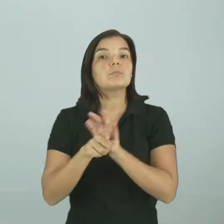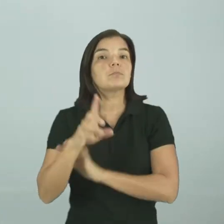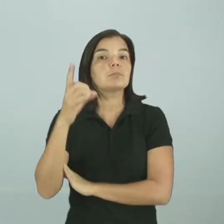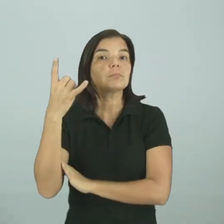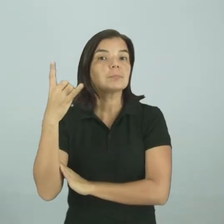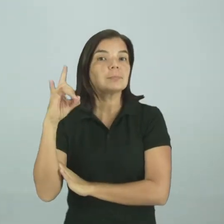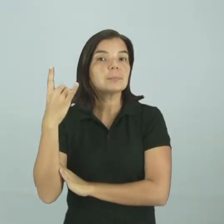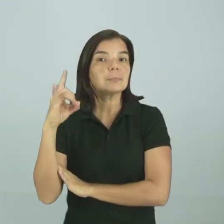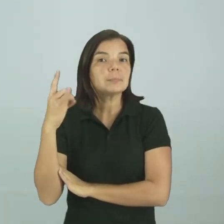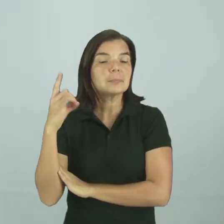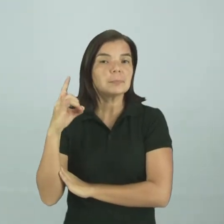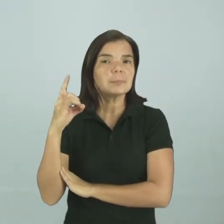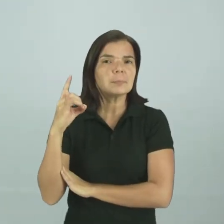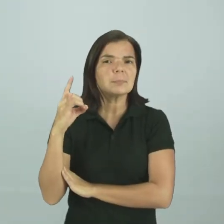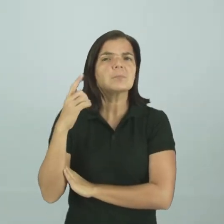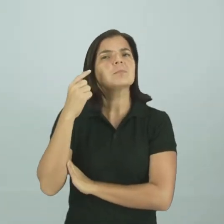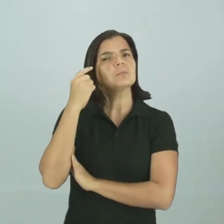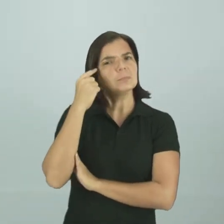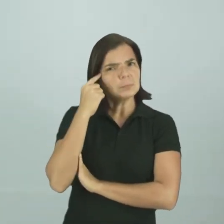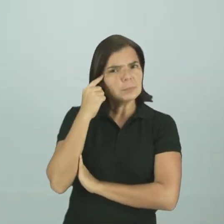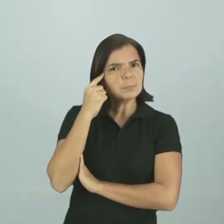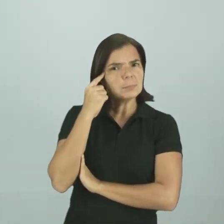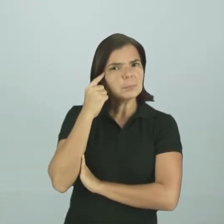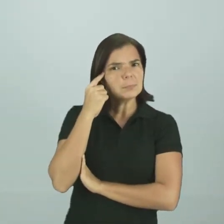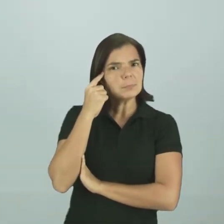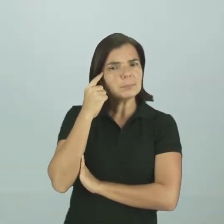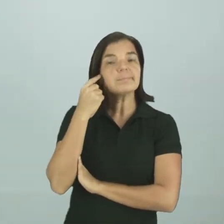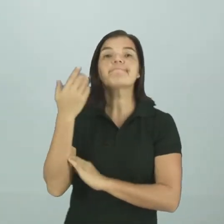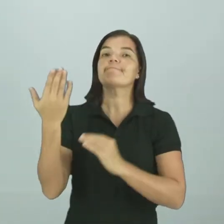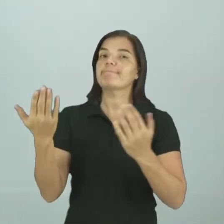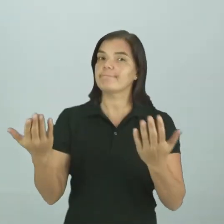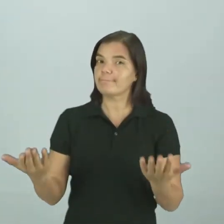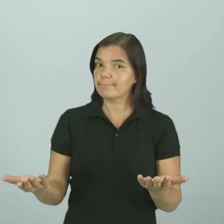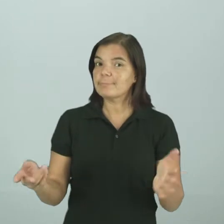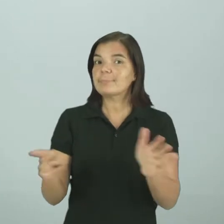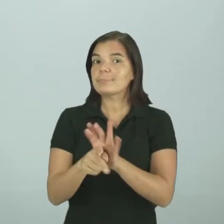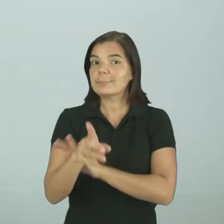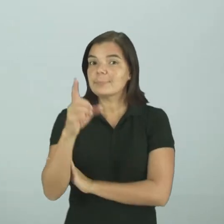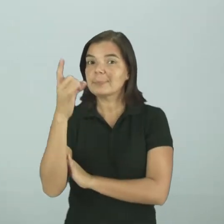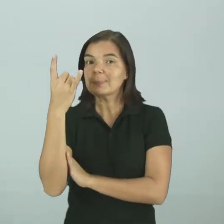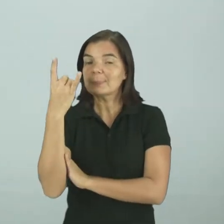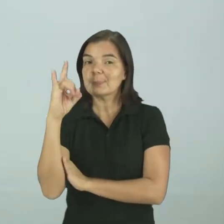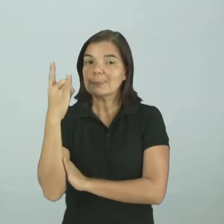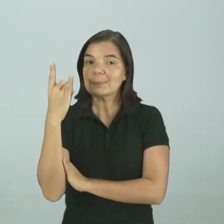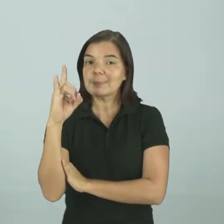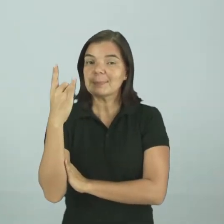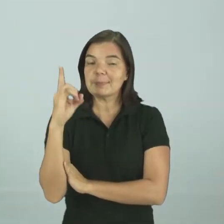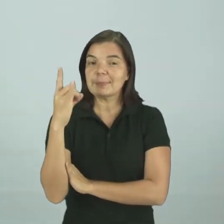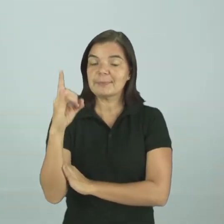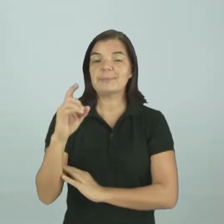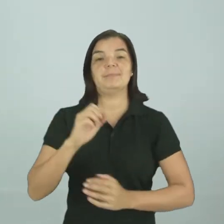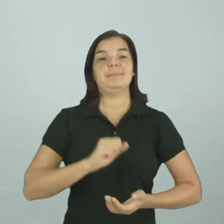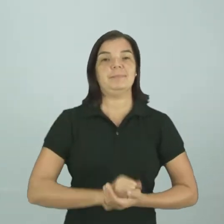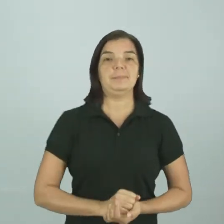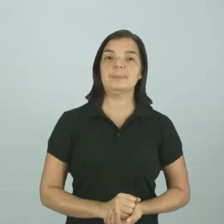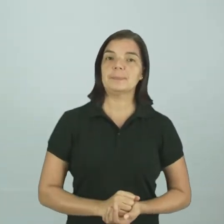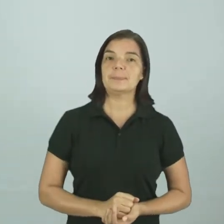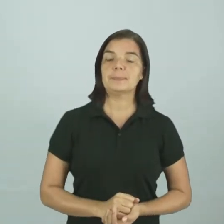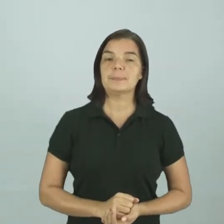à Bolívia. Já imaginou? Pois era pertencente à